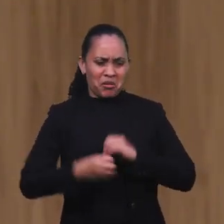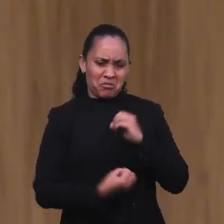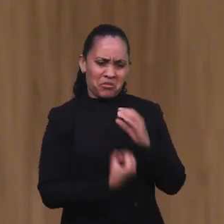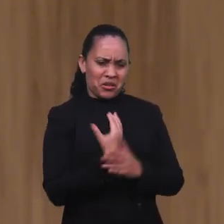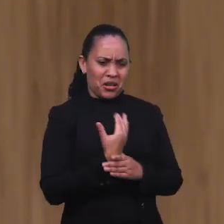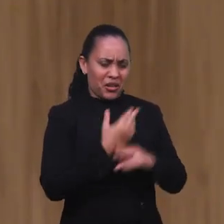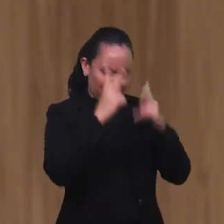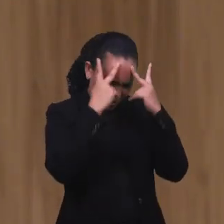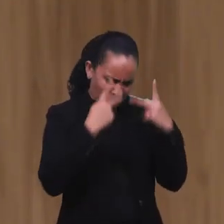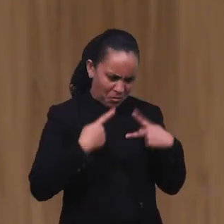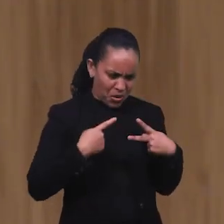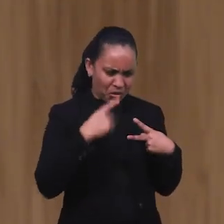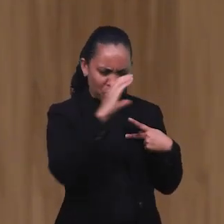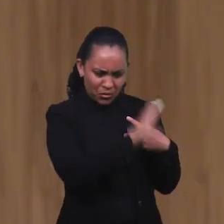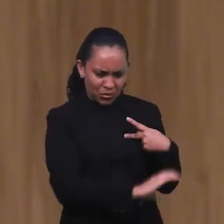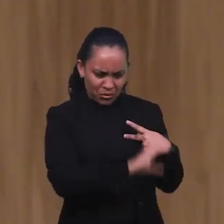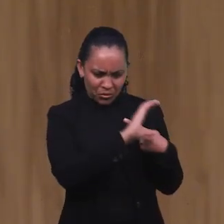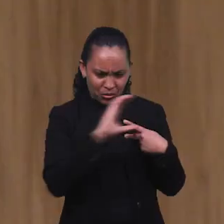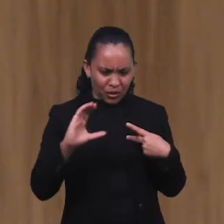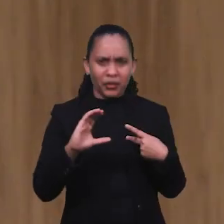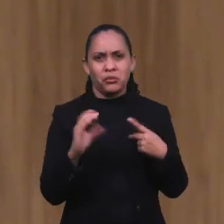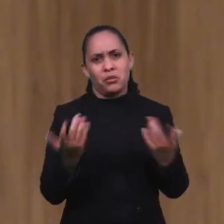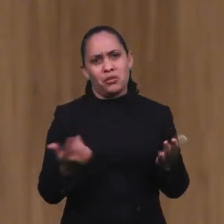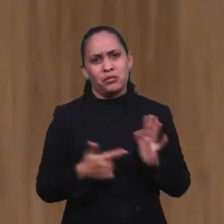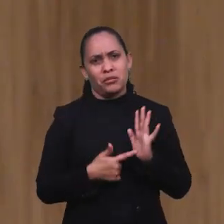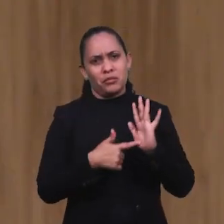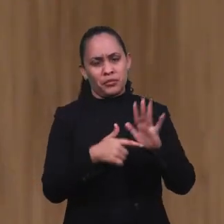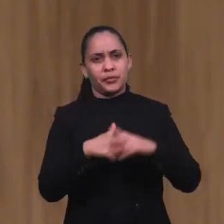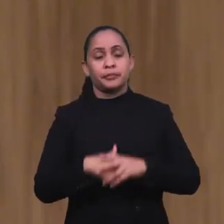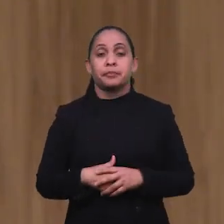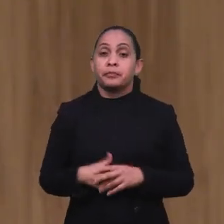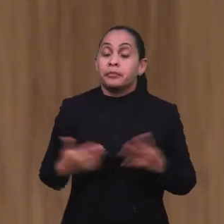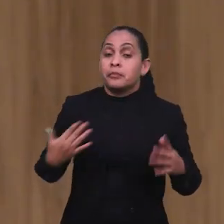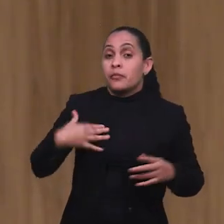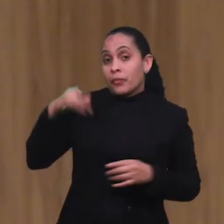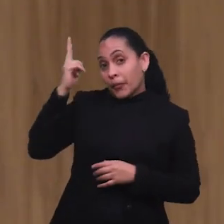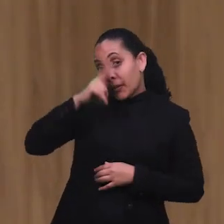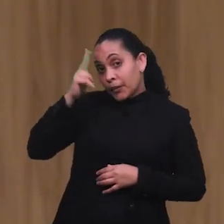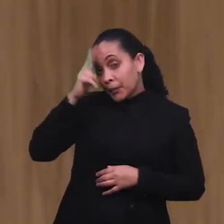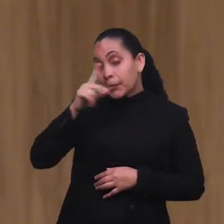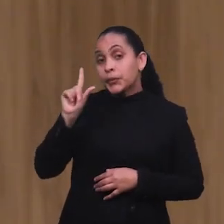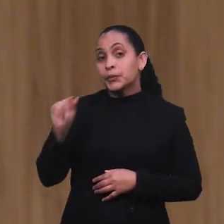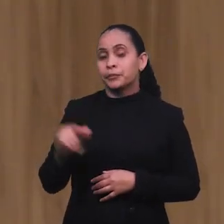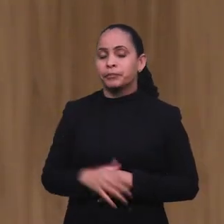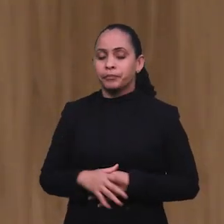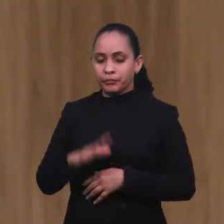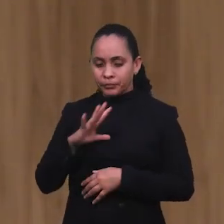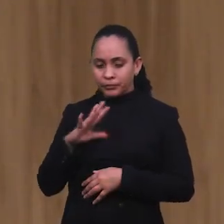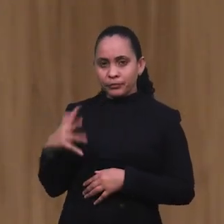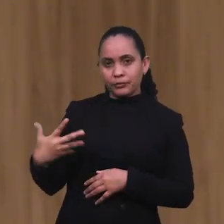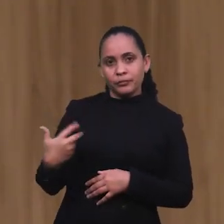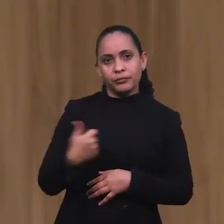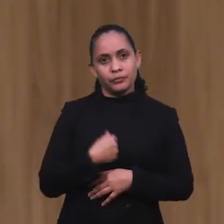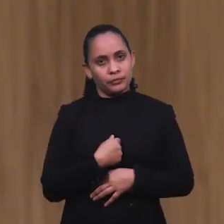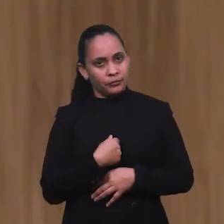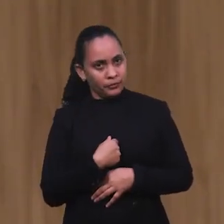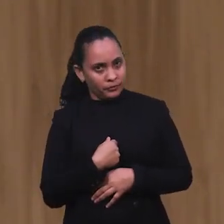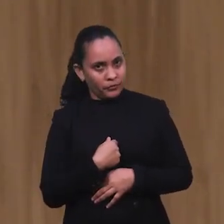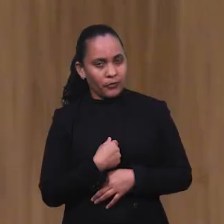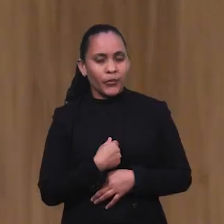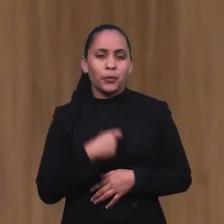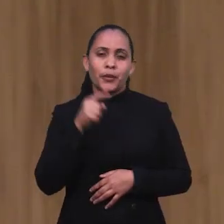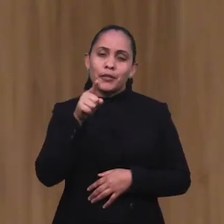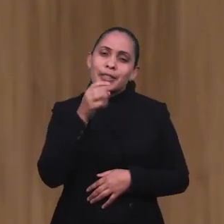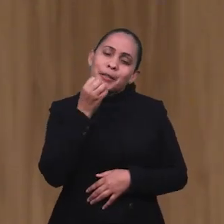surgimento católico romano. E lembrando que a salvação, não existe